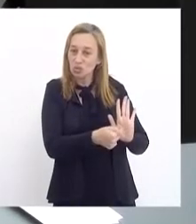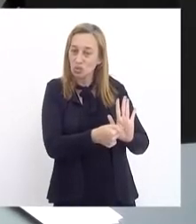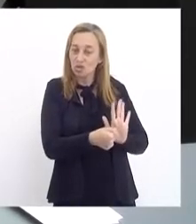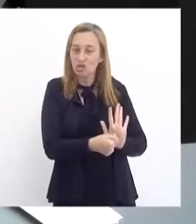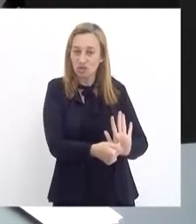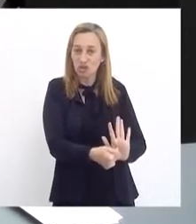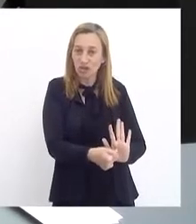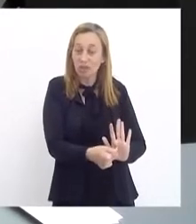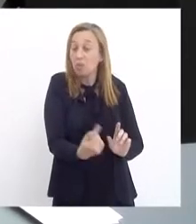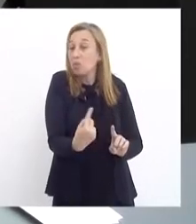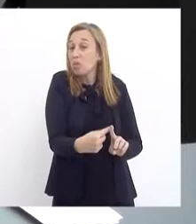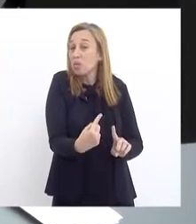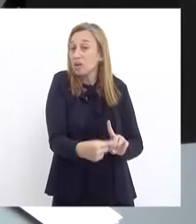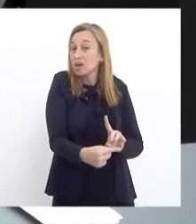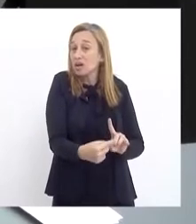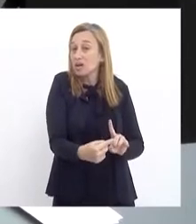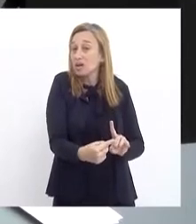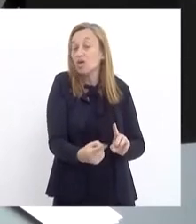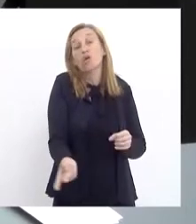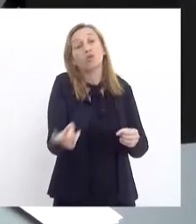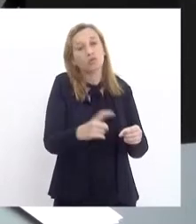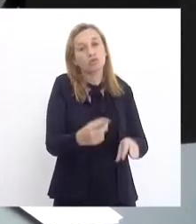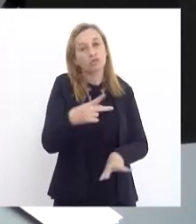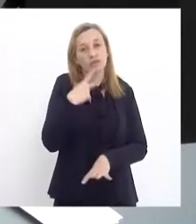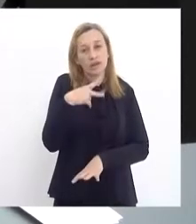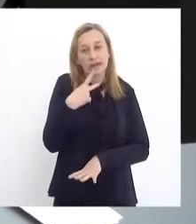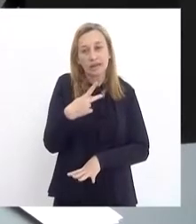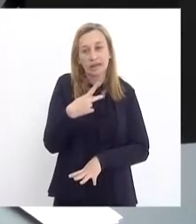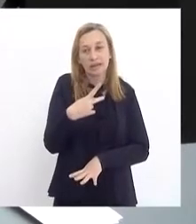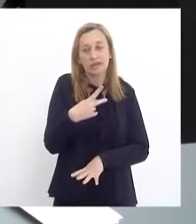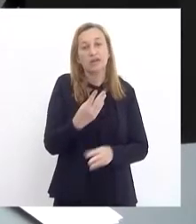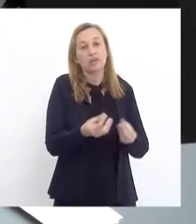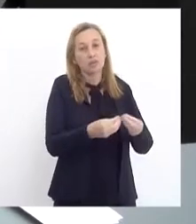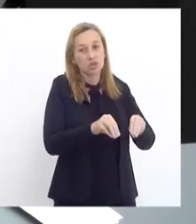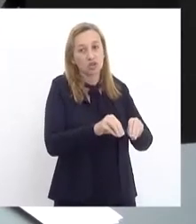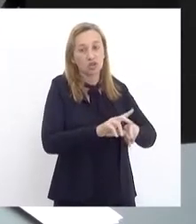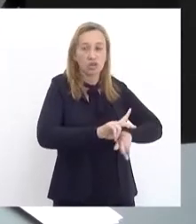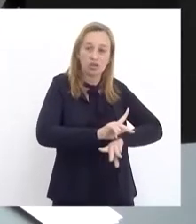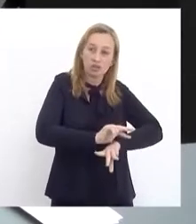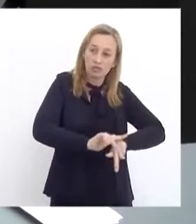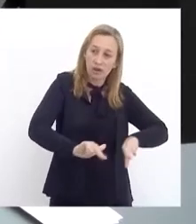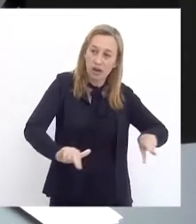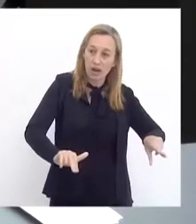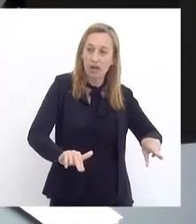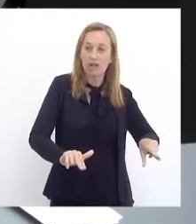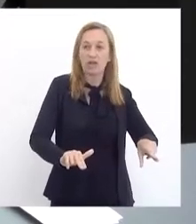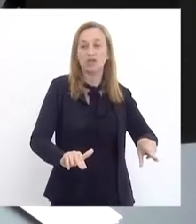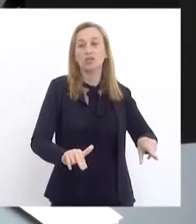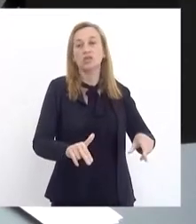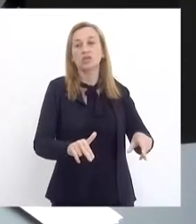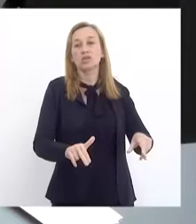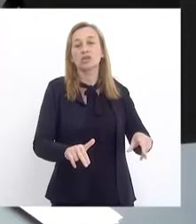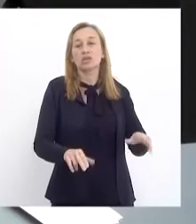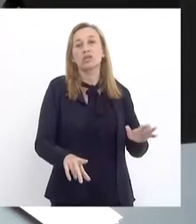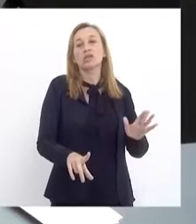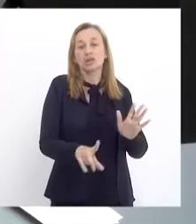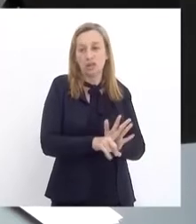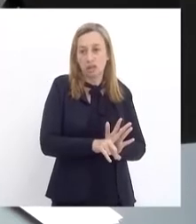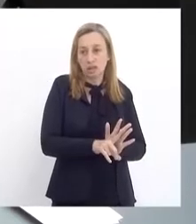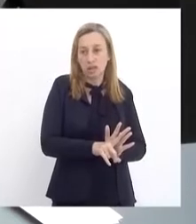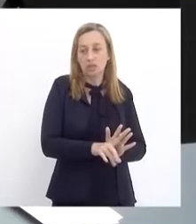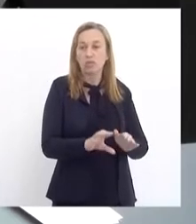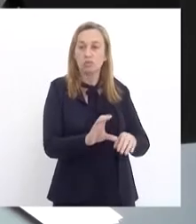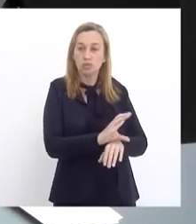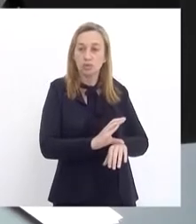exposta, né? Porque, volto a dizer, vai ferir diversos preceitos constitucionais. E faria